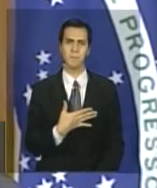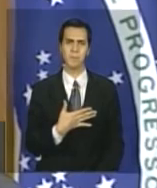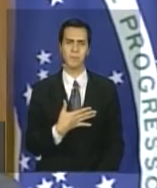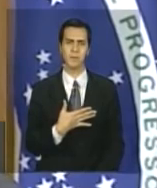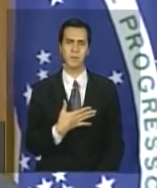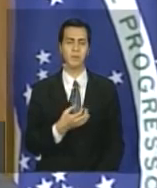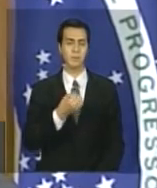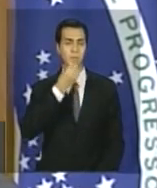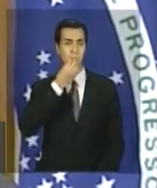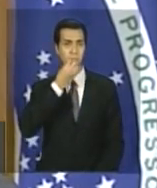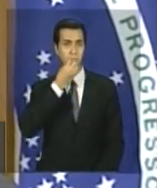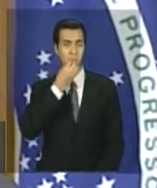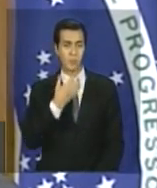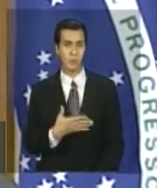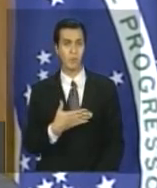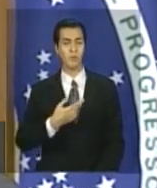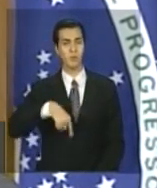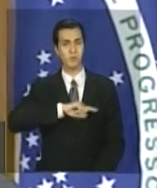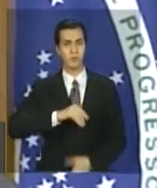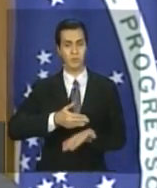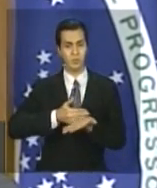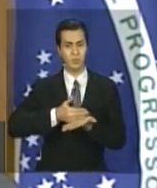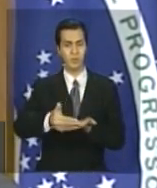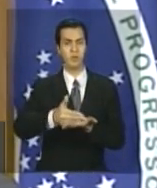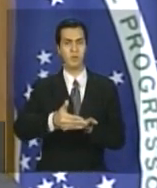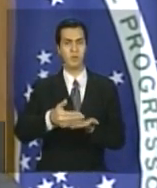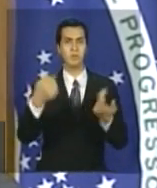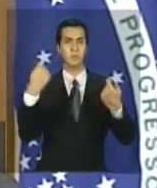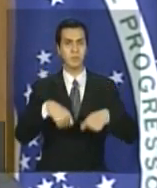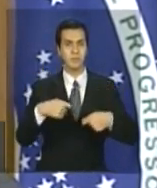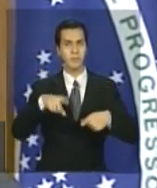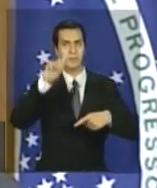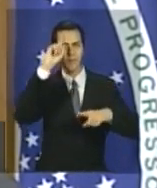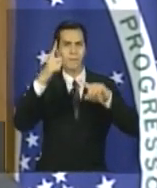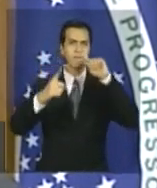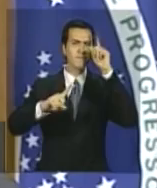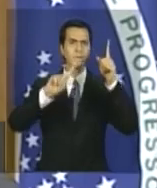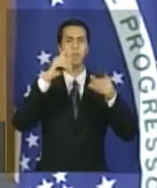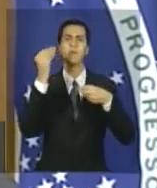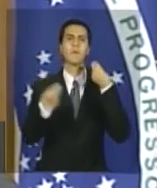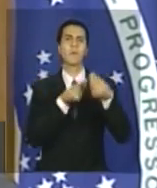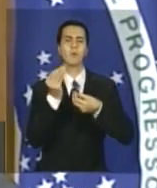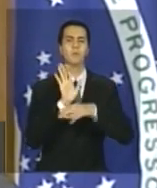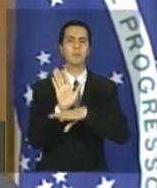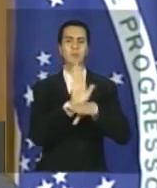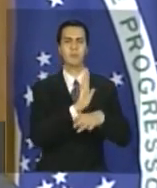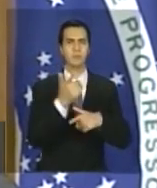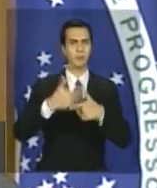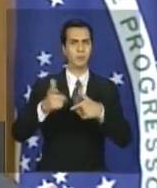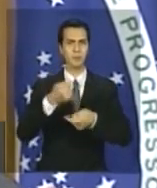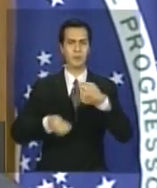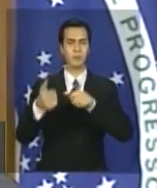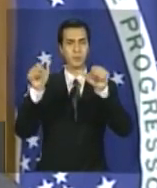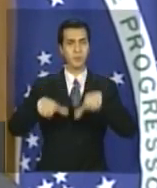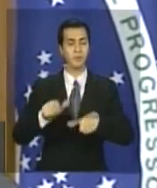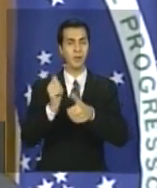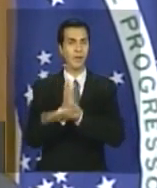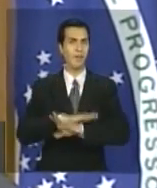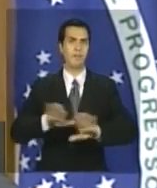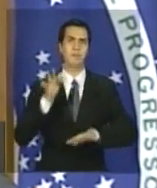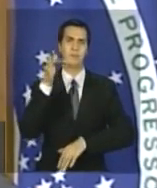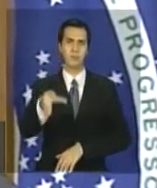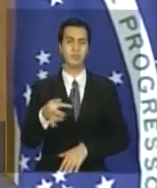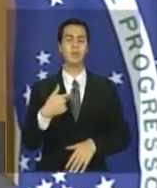como ponto de partida, começar criando soluções para a crise internacional. Senhora Presidenta, gostaria de agradecê-la mais uma